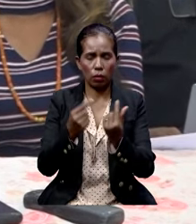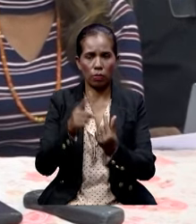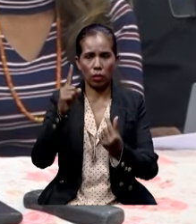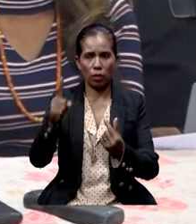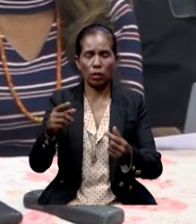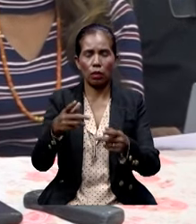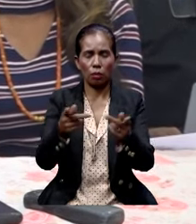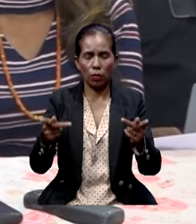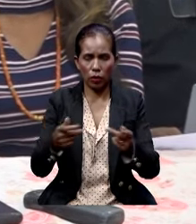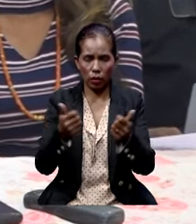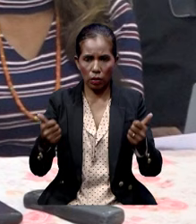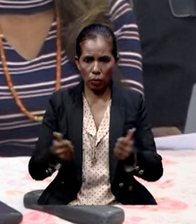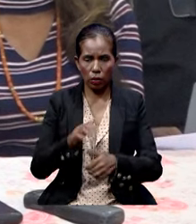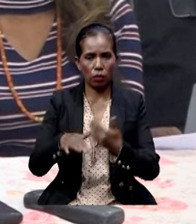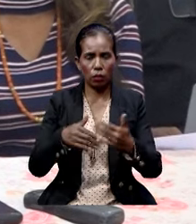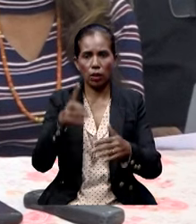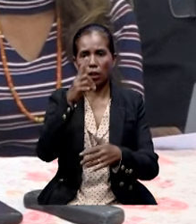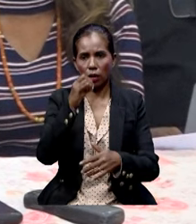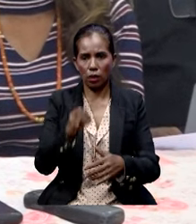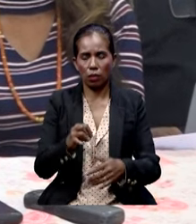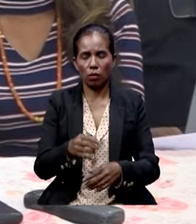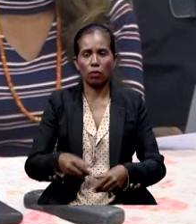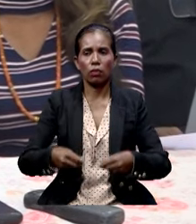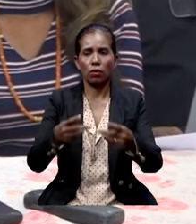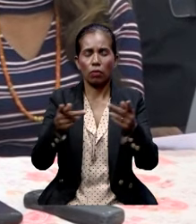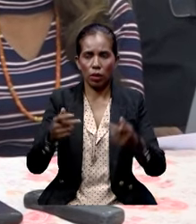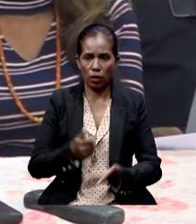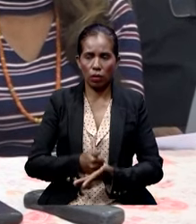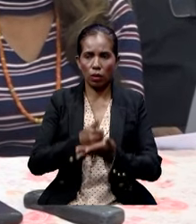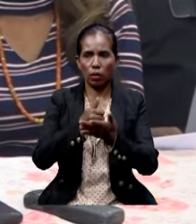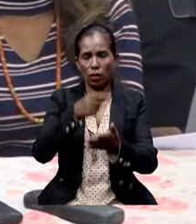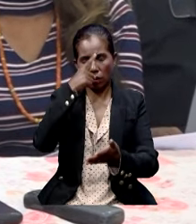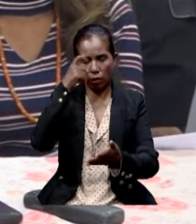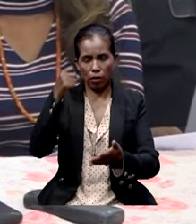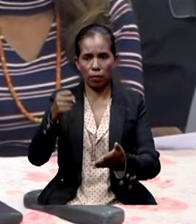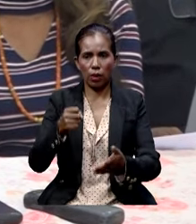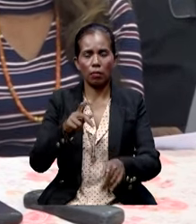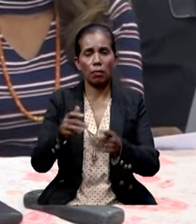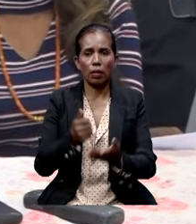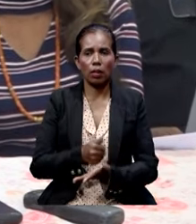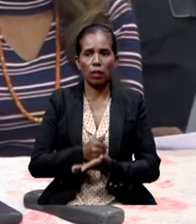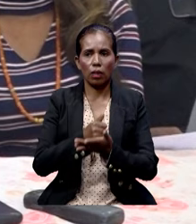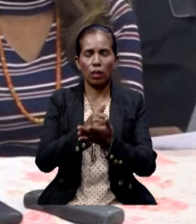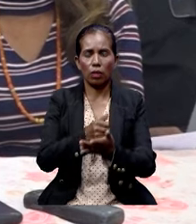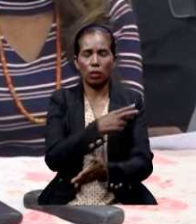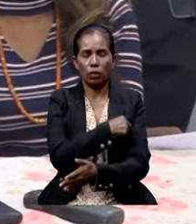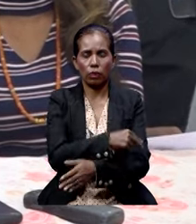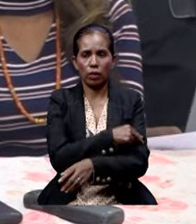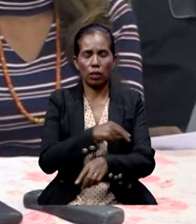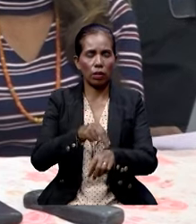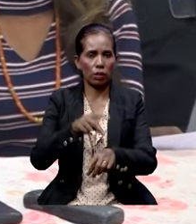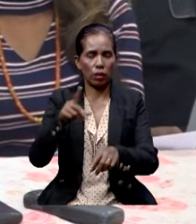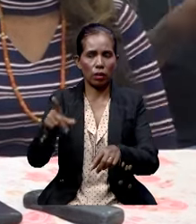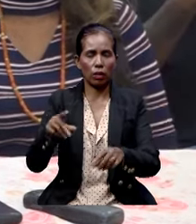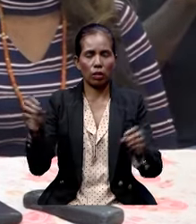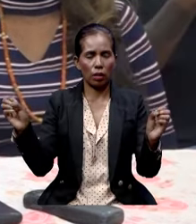posu saúde hotu ia dilarang o espaço ba atendimento, tamba acute care Hospital Nacional Guido Valadares